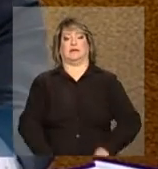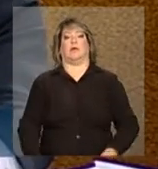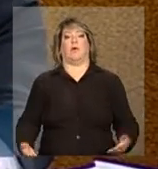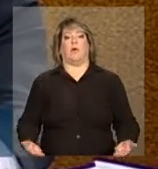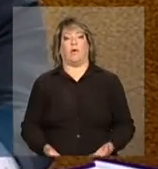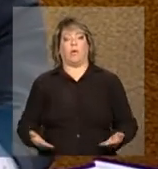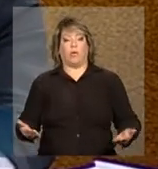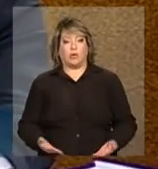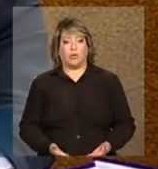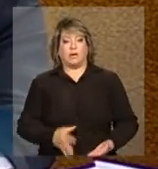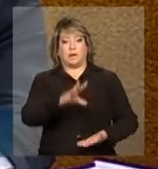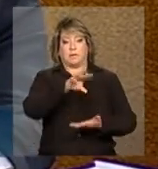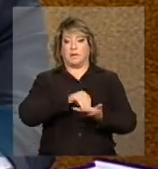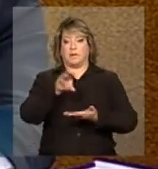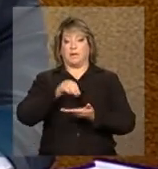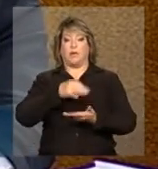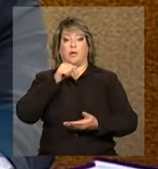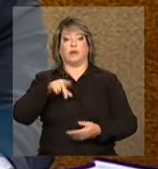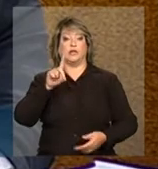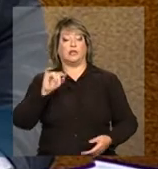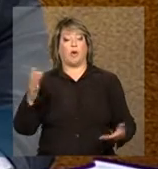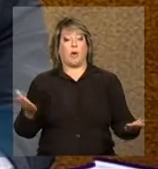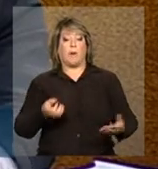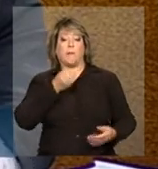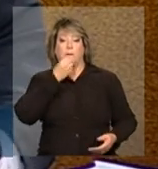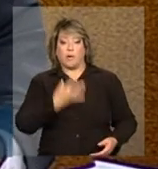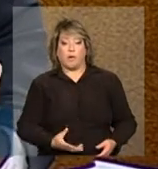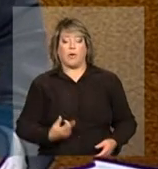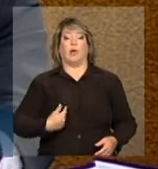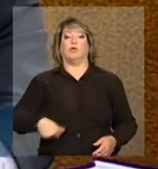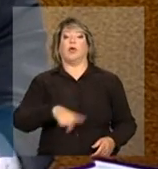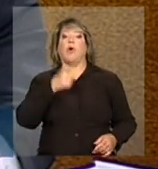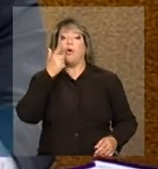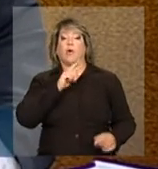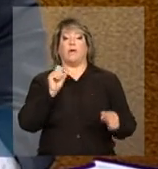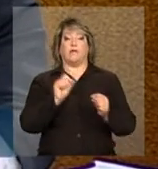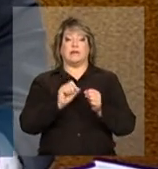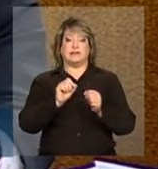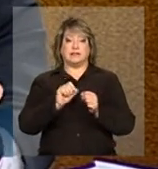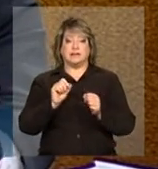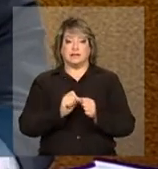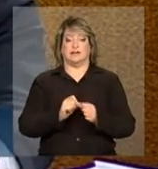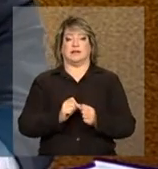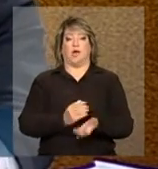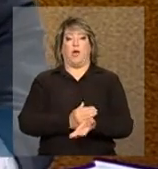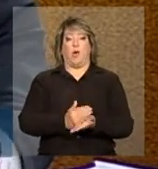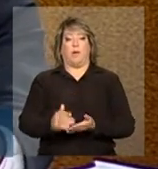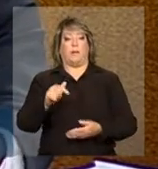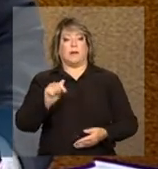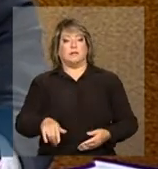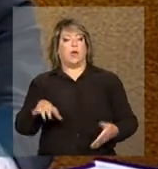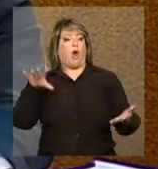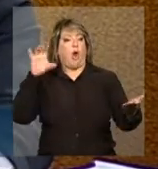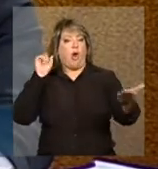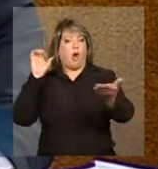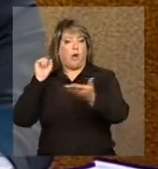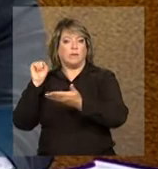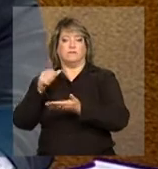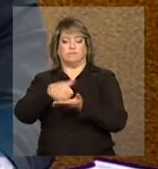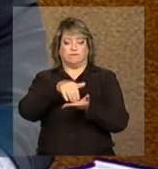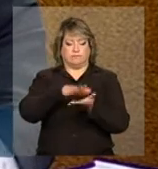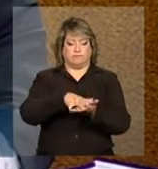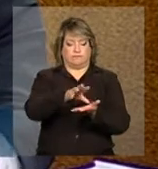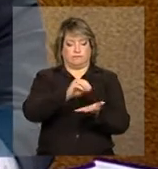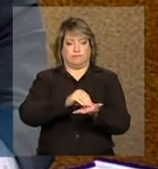é muito importante que esse dia seja bem-sucedido e que a gente consiga construir, a partir dessa escuta, um conjunto de